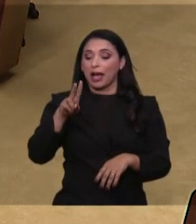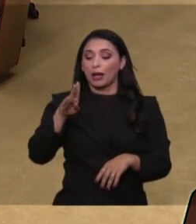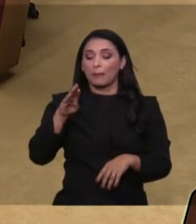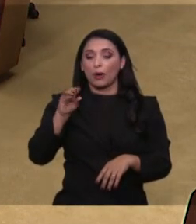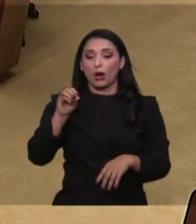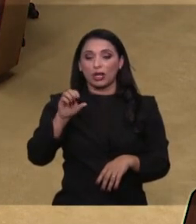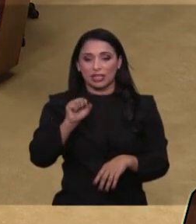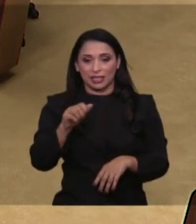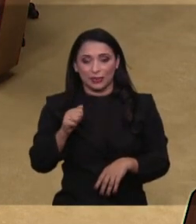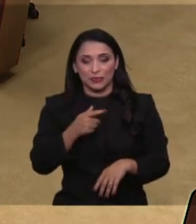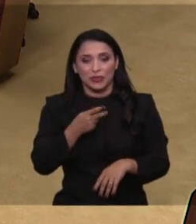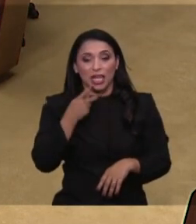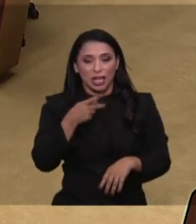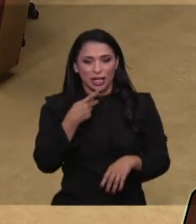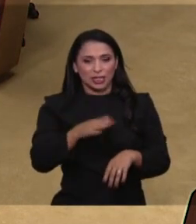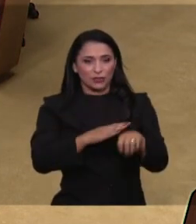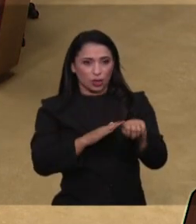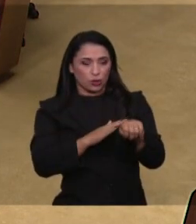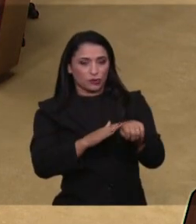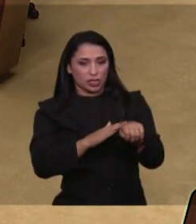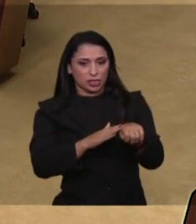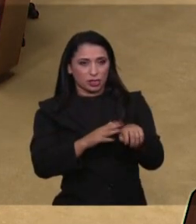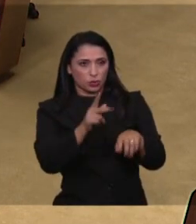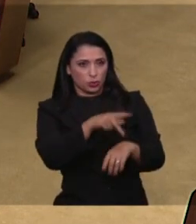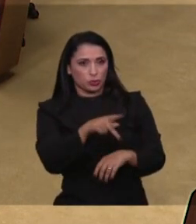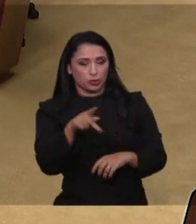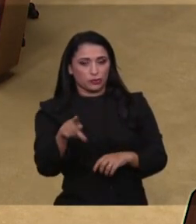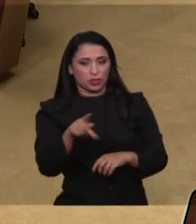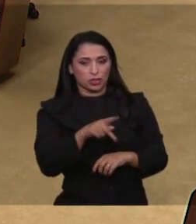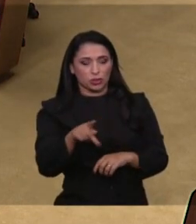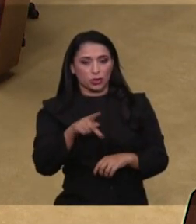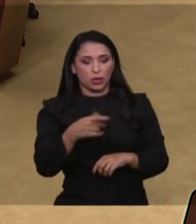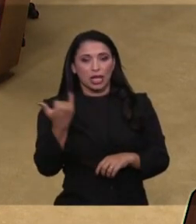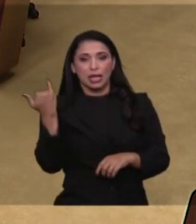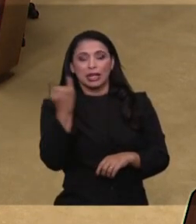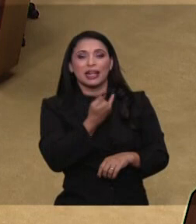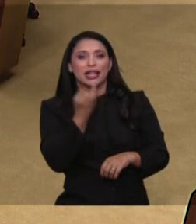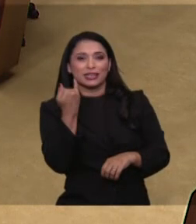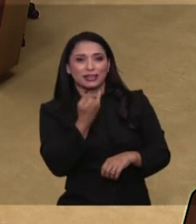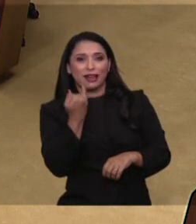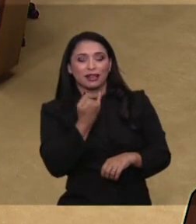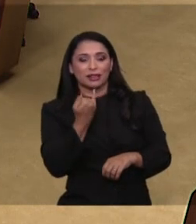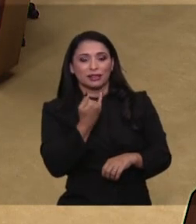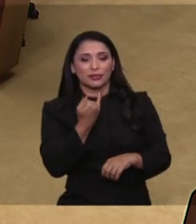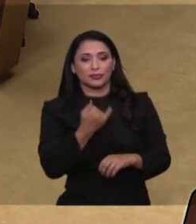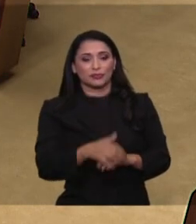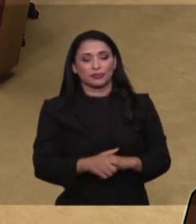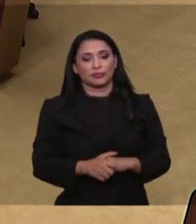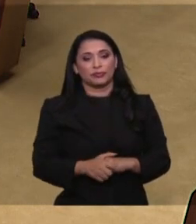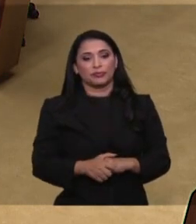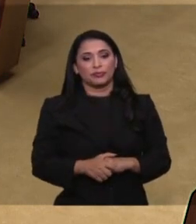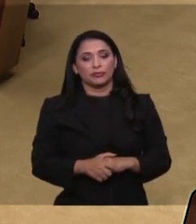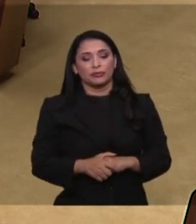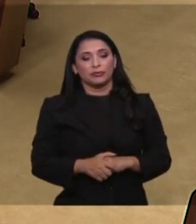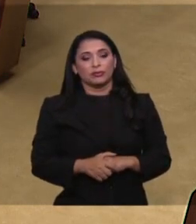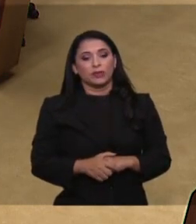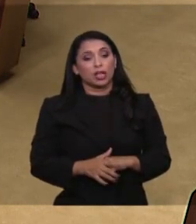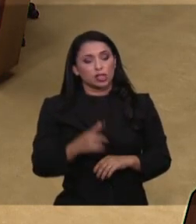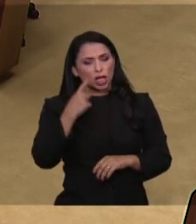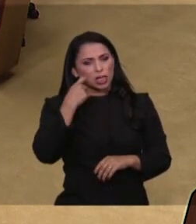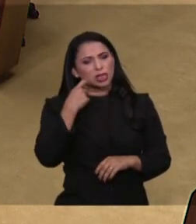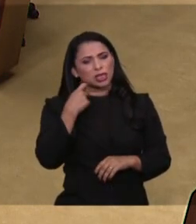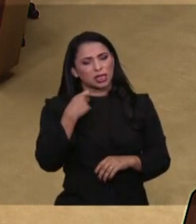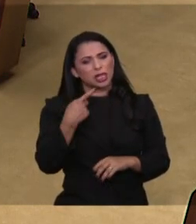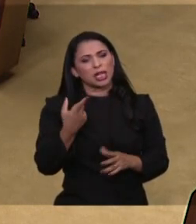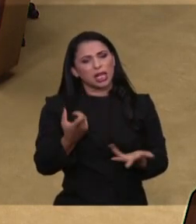conversando com o professor Túlio Lima, na Itália, passou a ser considerar condições de ação, interesse e